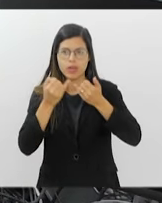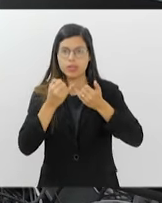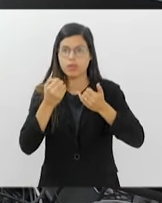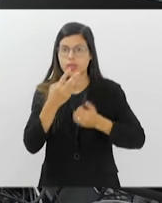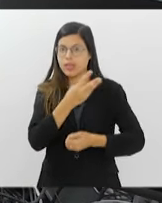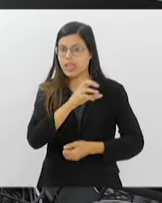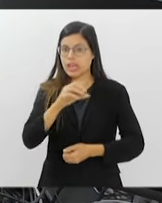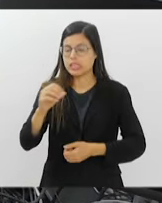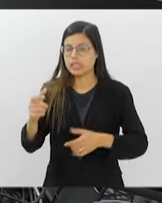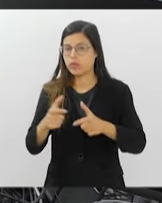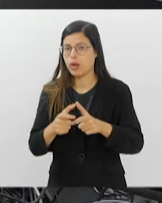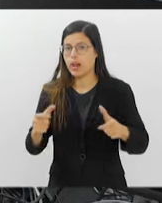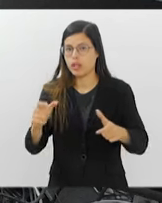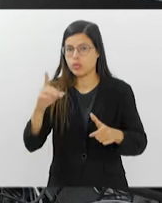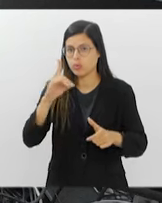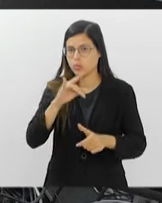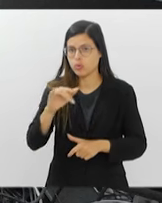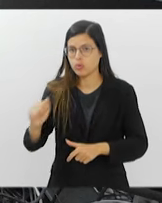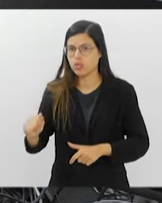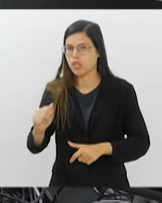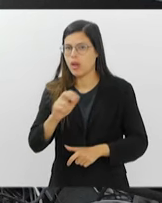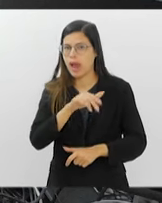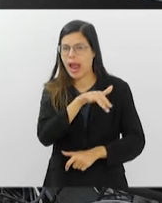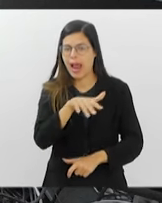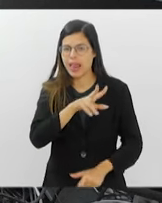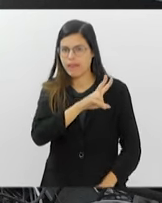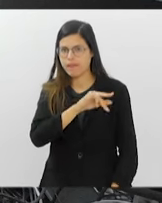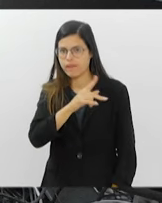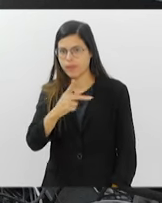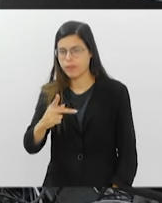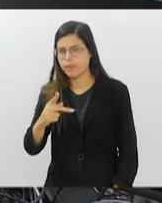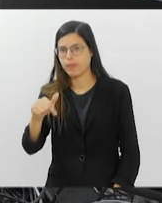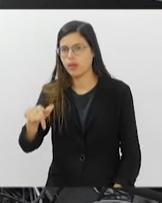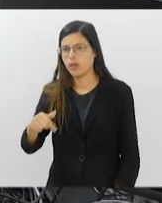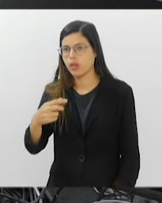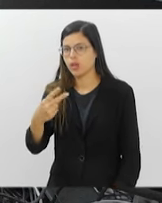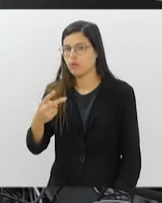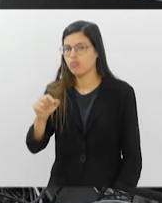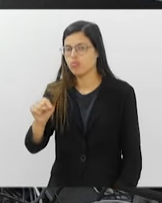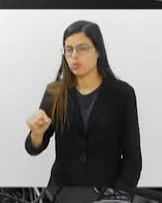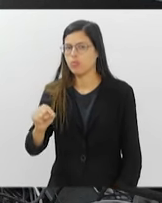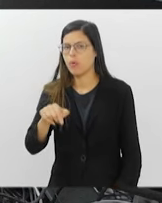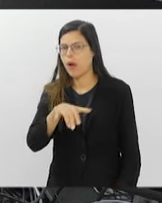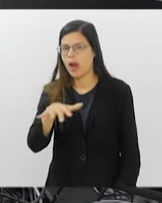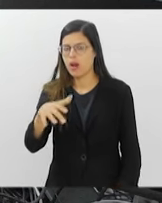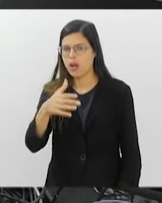para área vip e 2000 paraa área comum o senhor tem conhecimento disso não